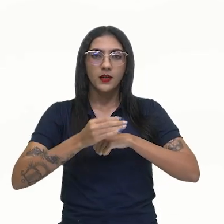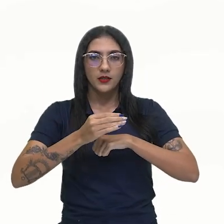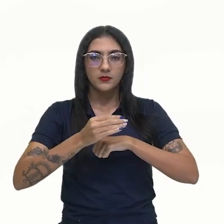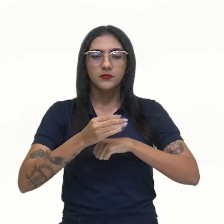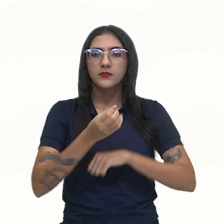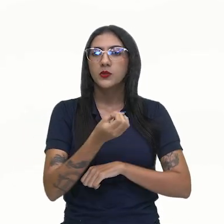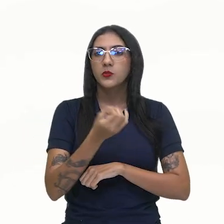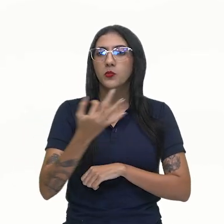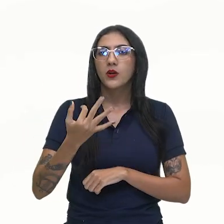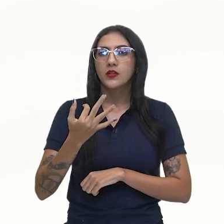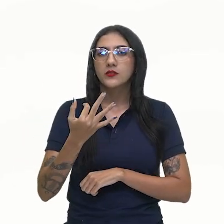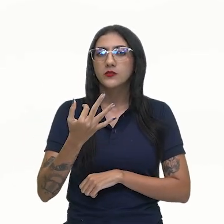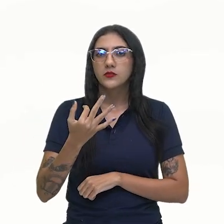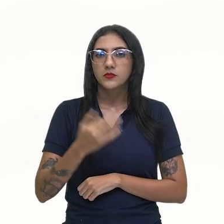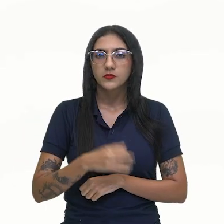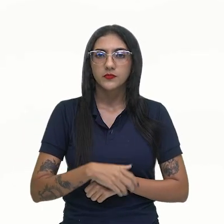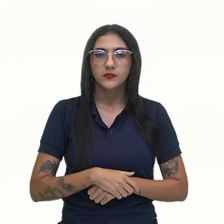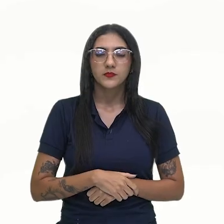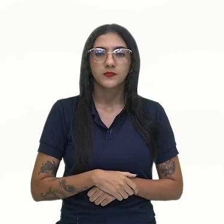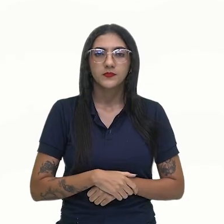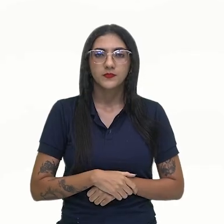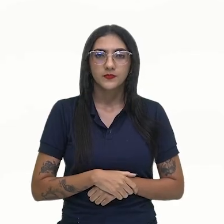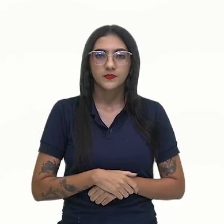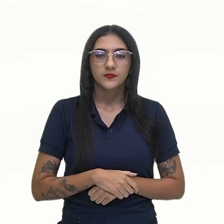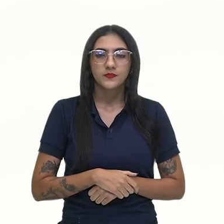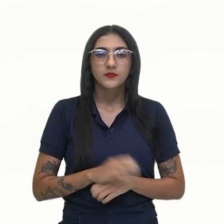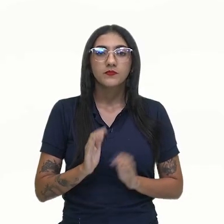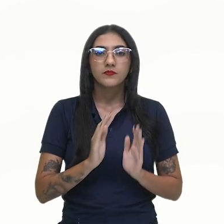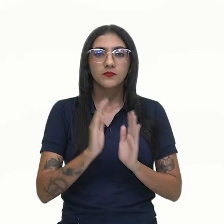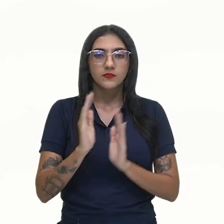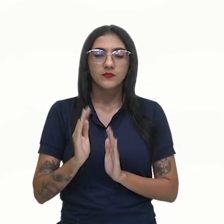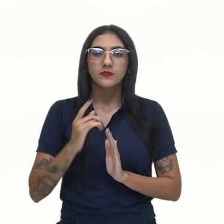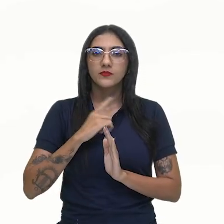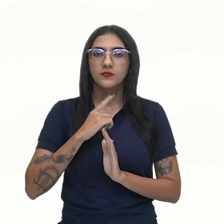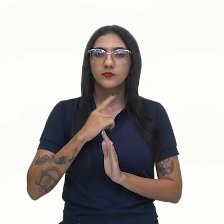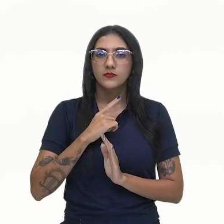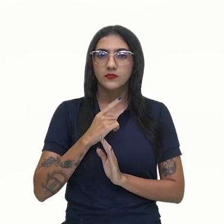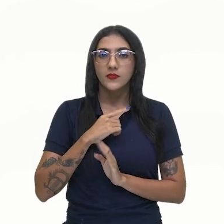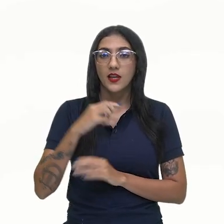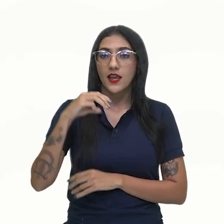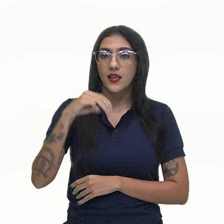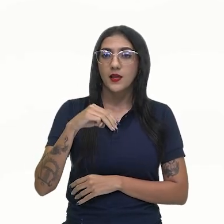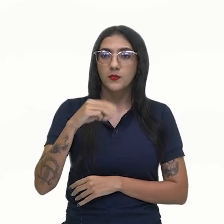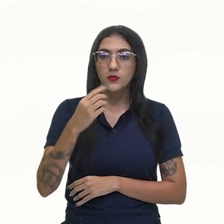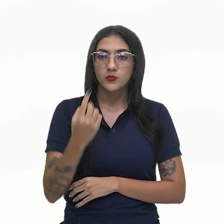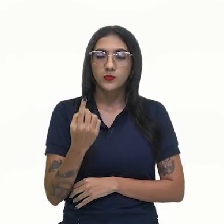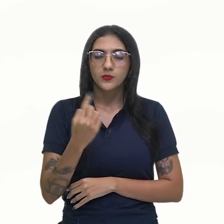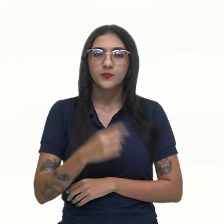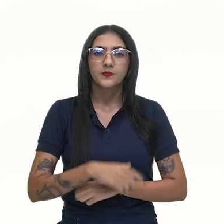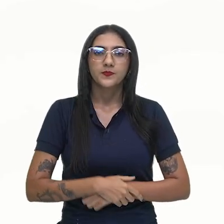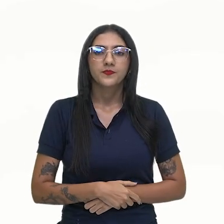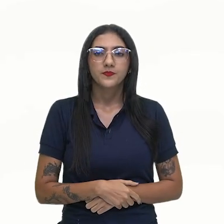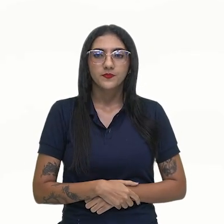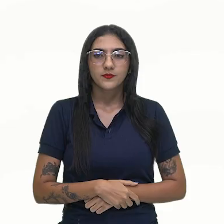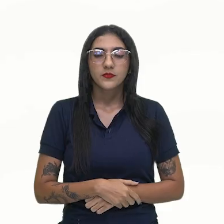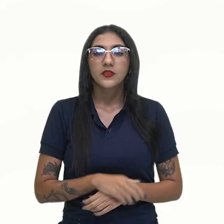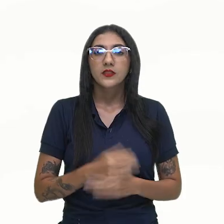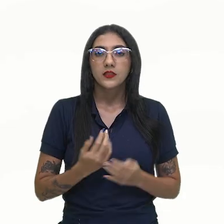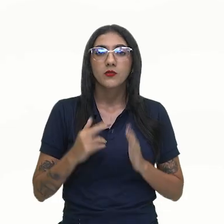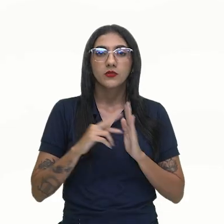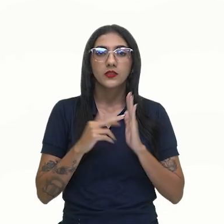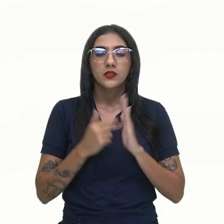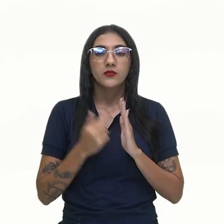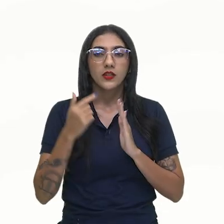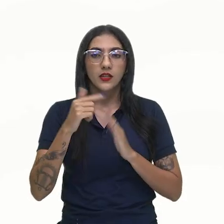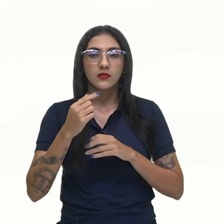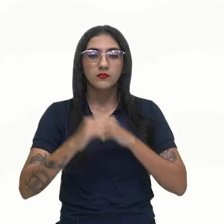quantos elétrons aqui? Tem 6. E aqui o 3 representa a camada M. Só tem um elétron, quer dizer que esse